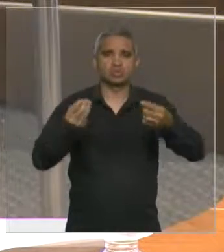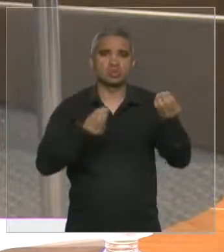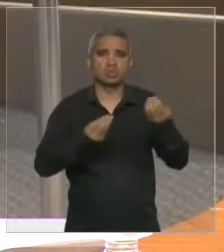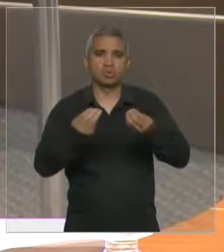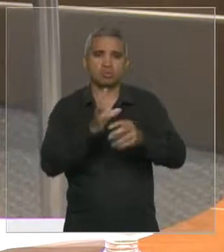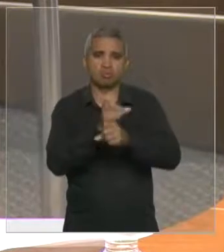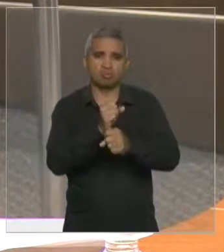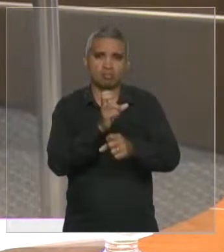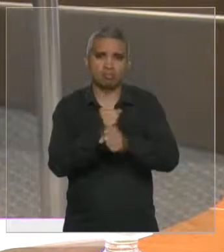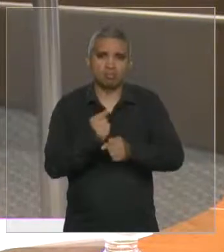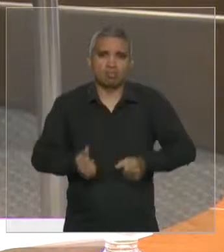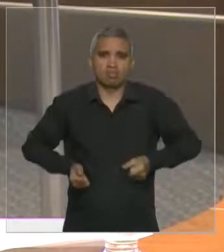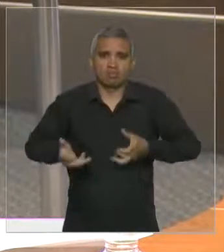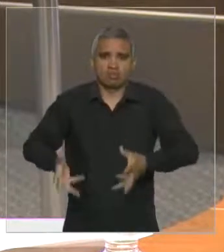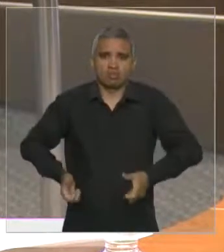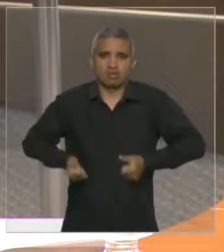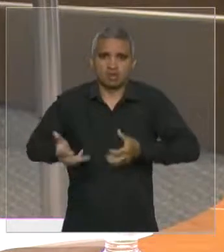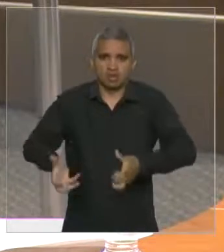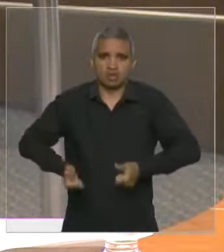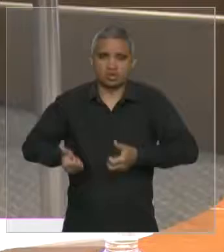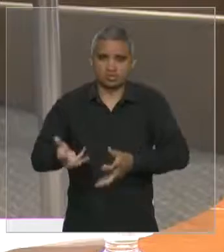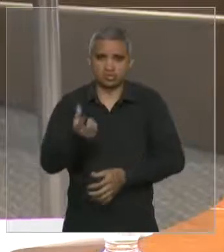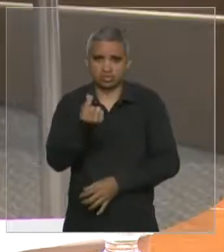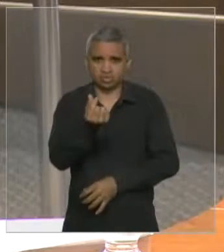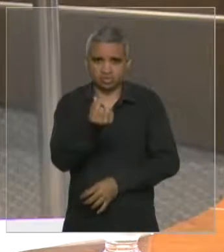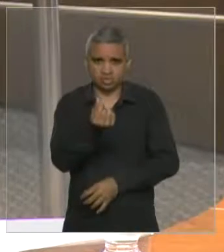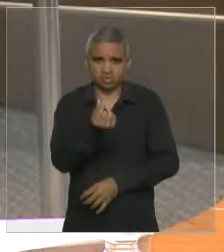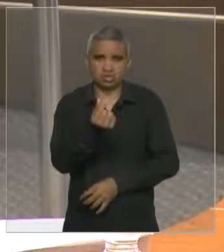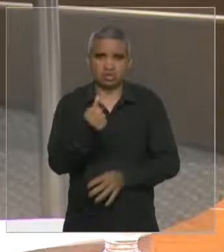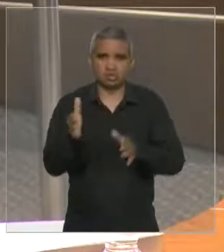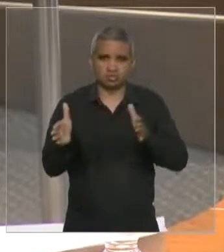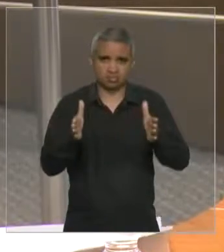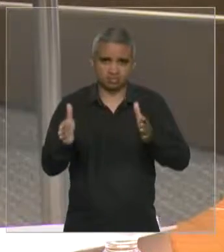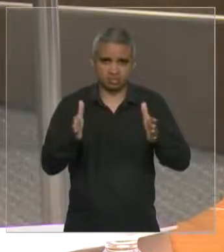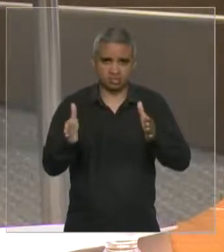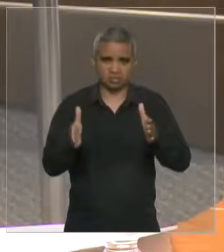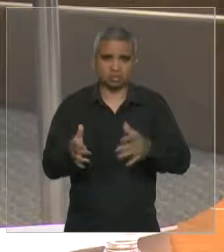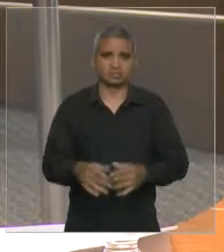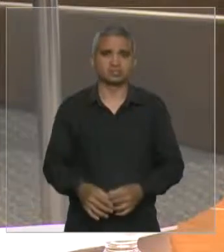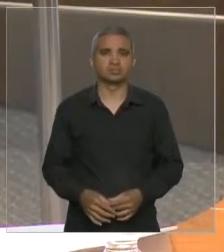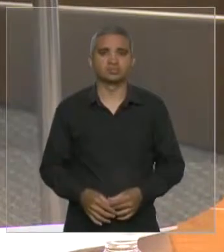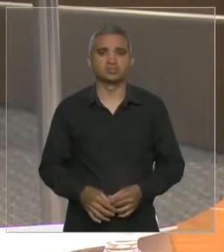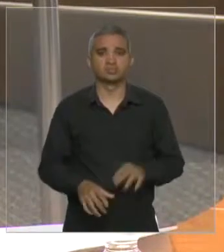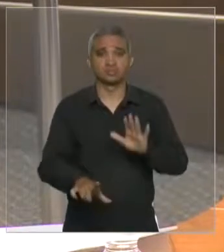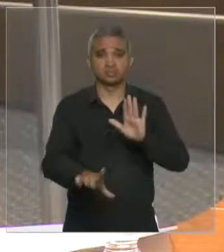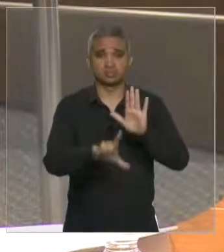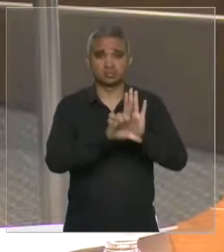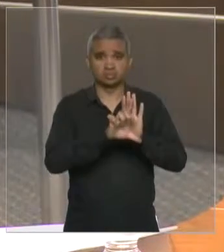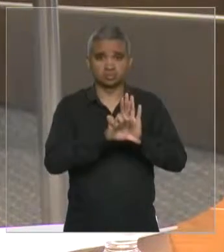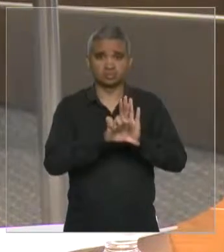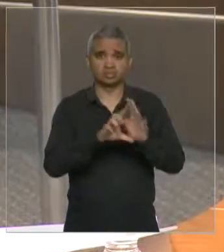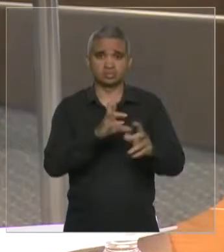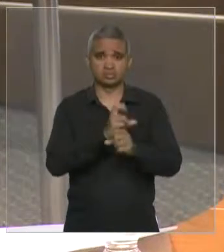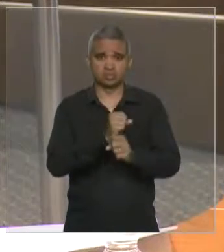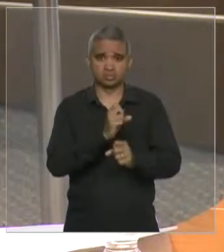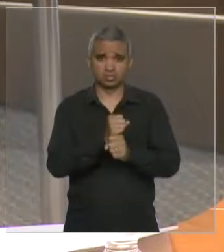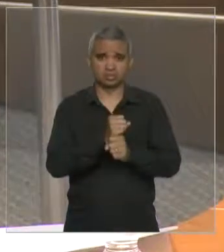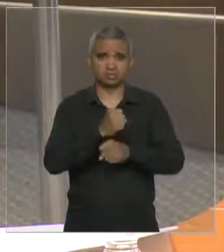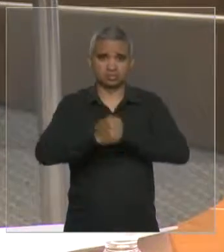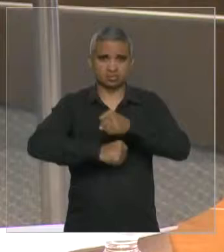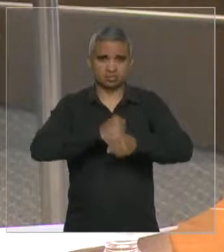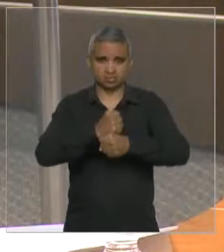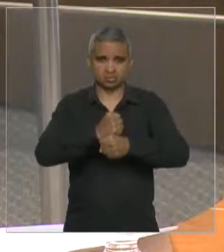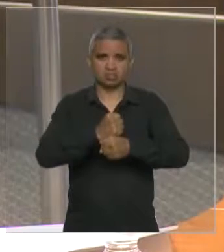forma participativa do Estado do Maranhão. E esse orçamento, a lei orçamentária anual, ela inclusive vai